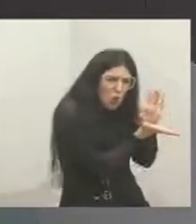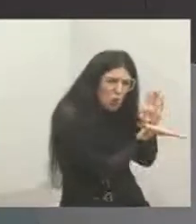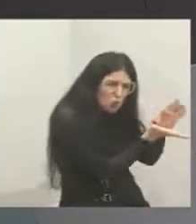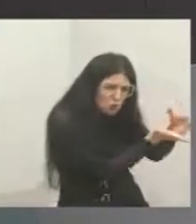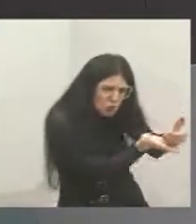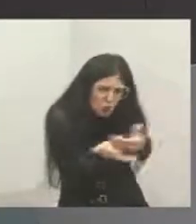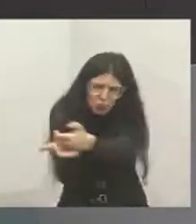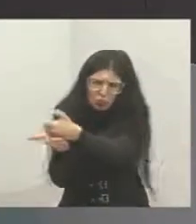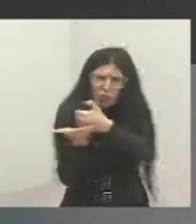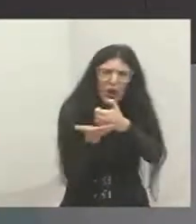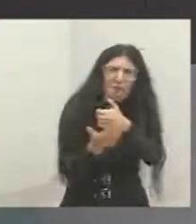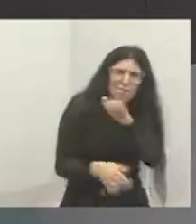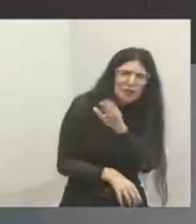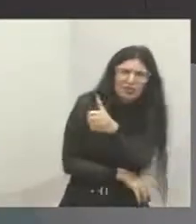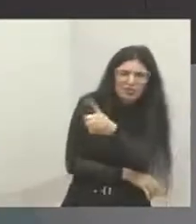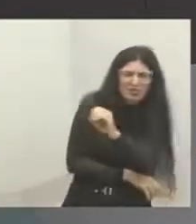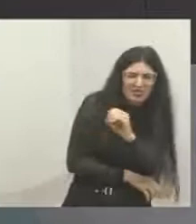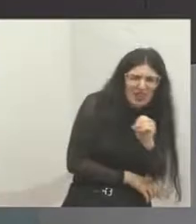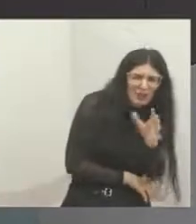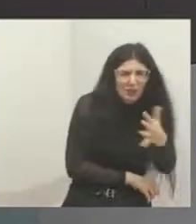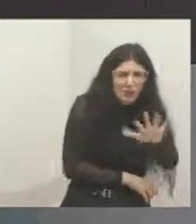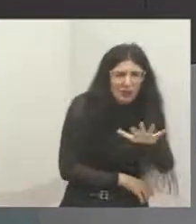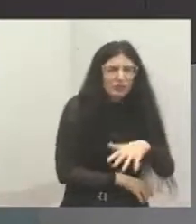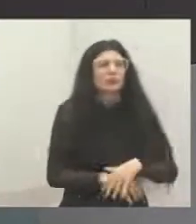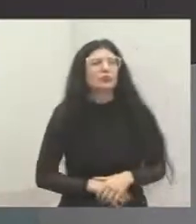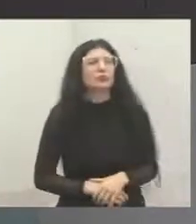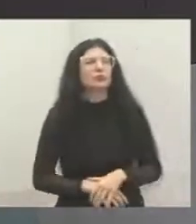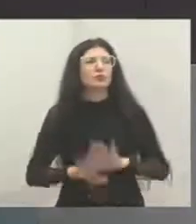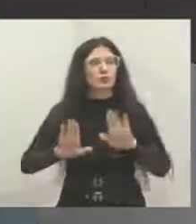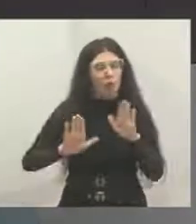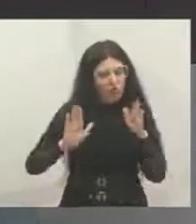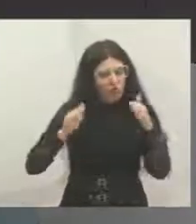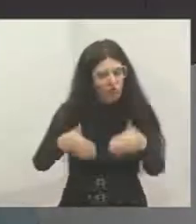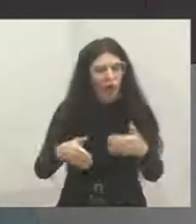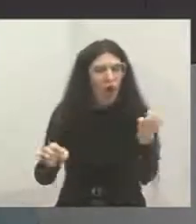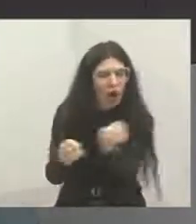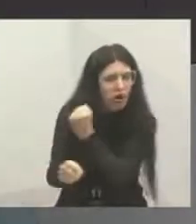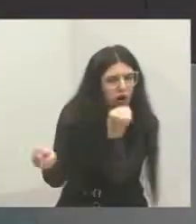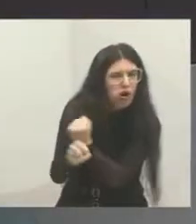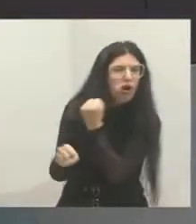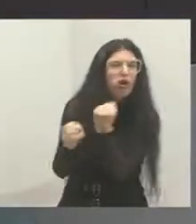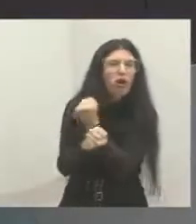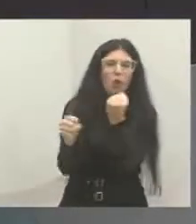e se você olhar aqui, infraestrutura, eu vou voltar aqui,